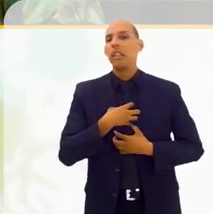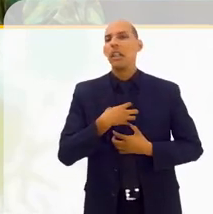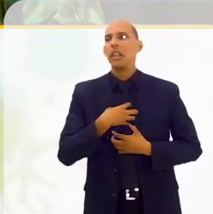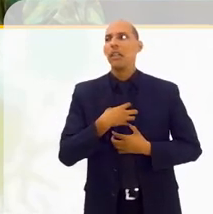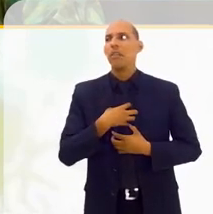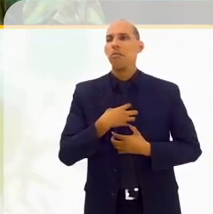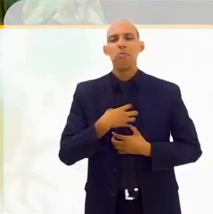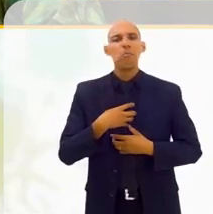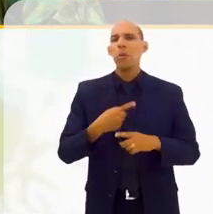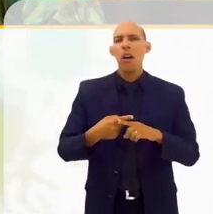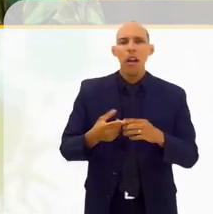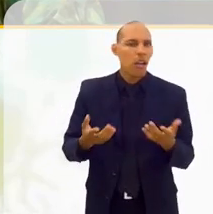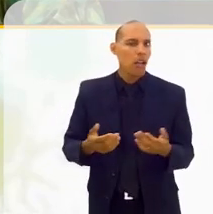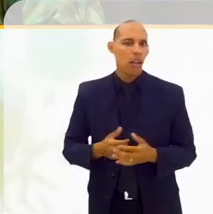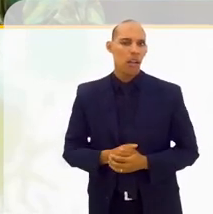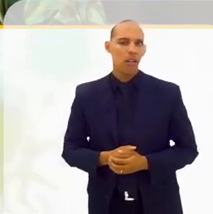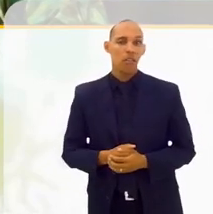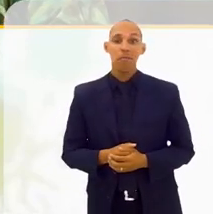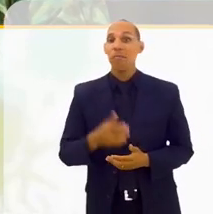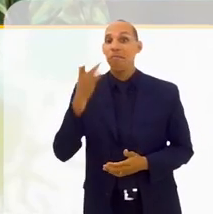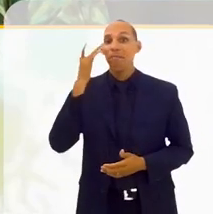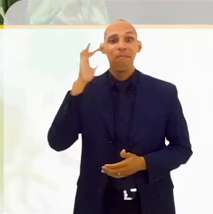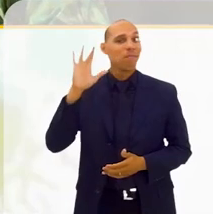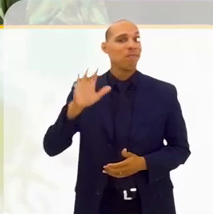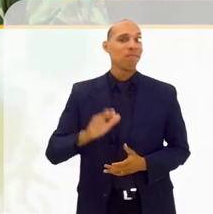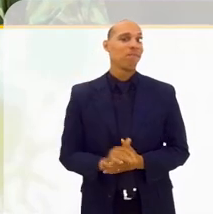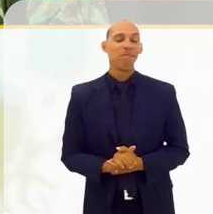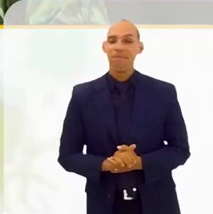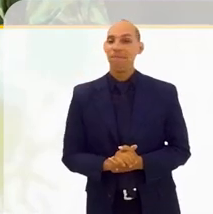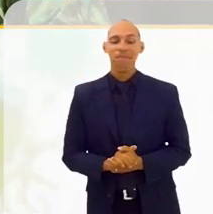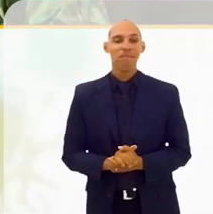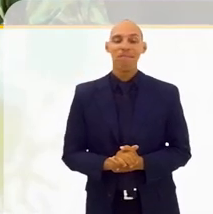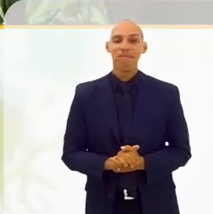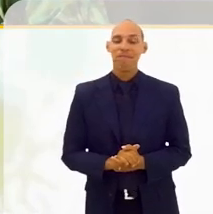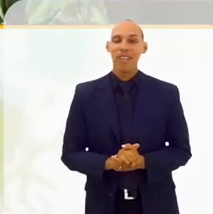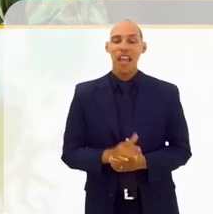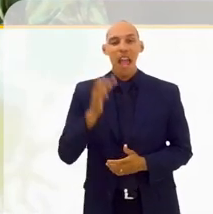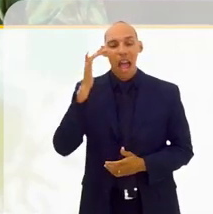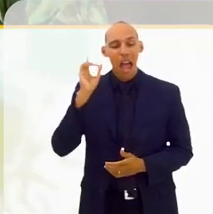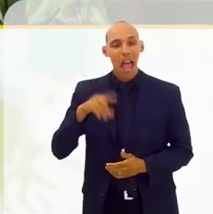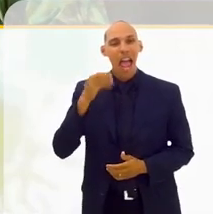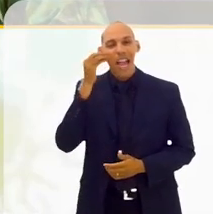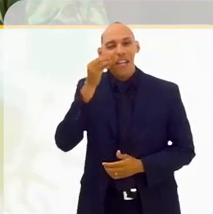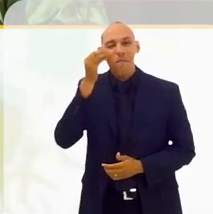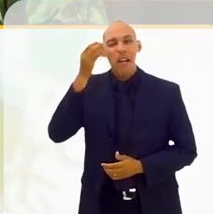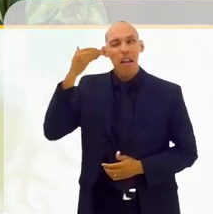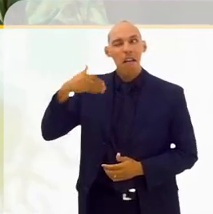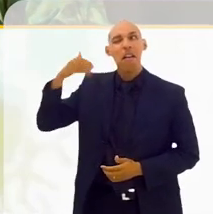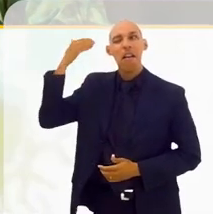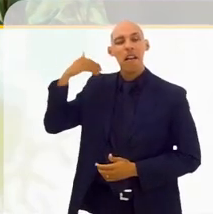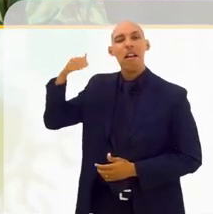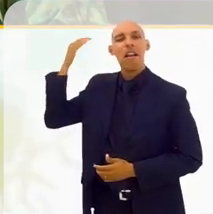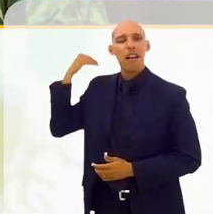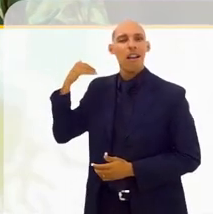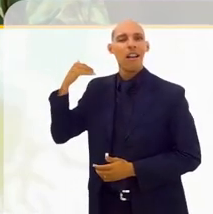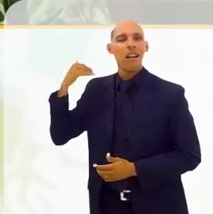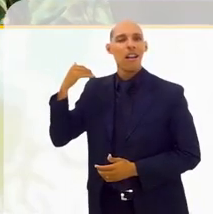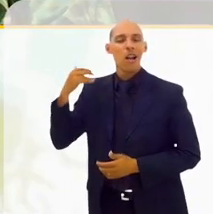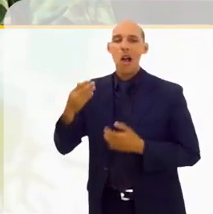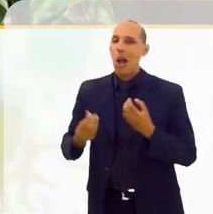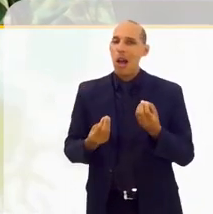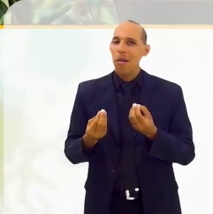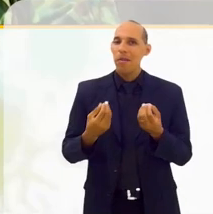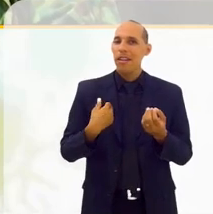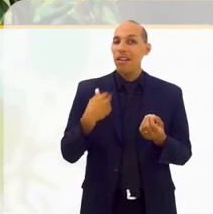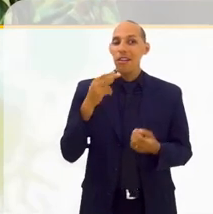onde você acha que vem isso Realmente eu não sei eu acho que vem talvez dessas experiências anteriores de